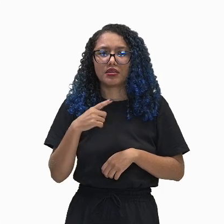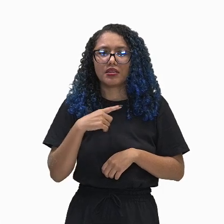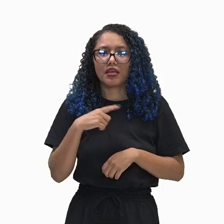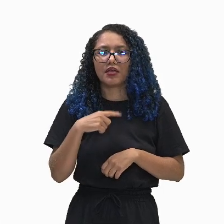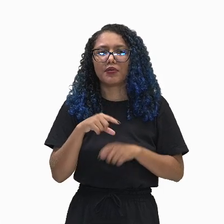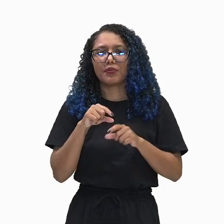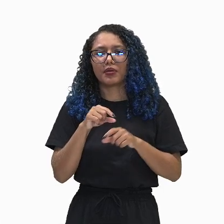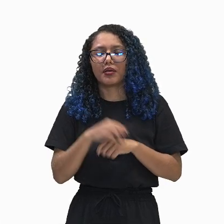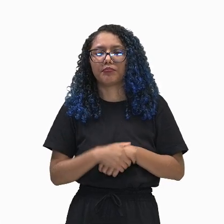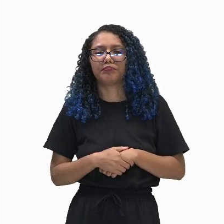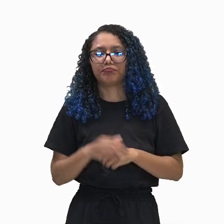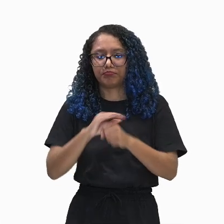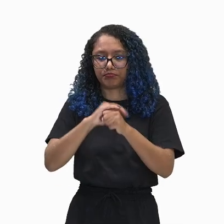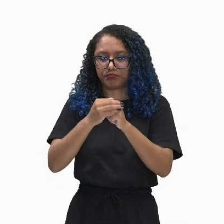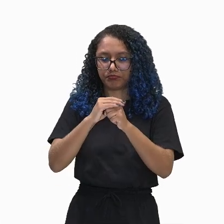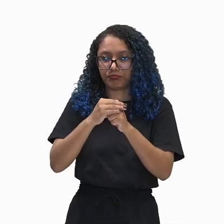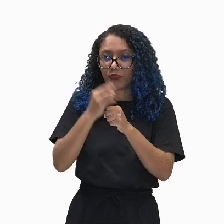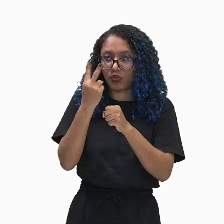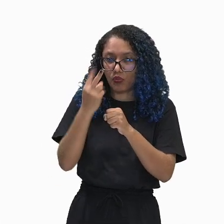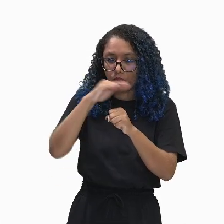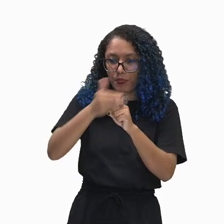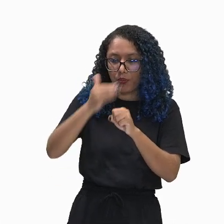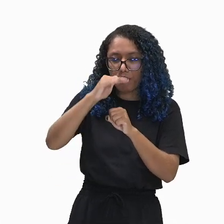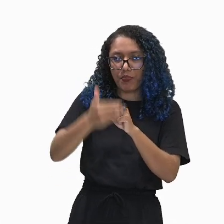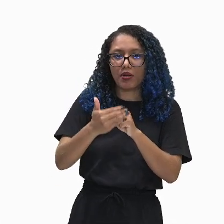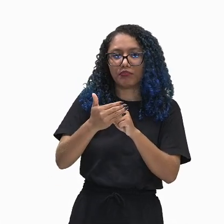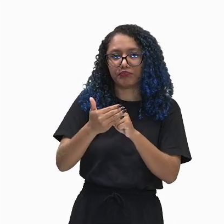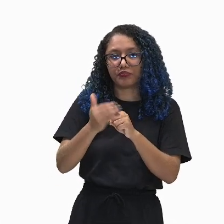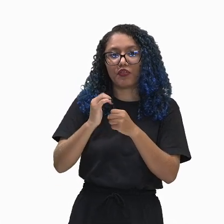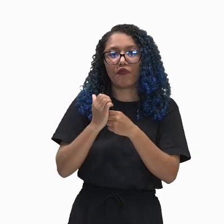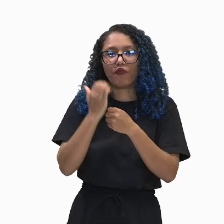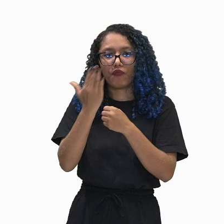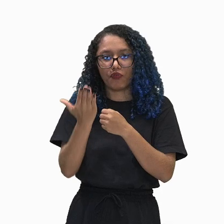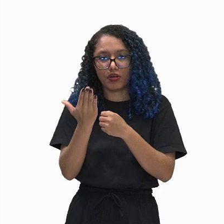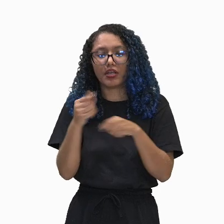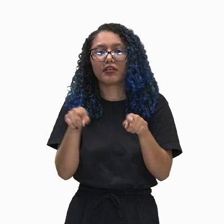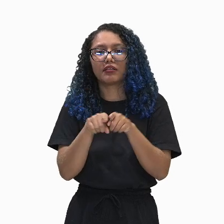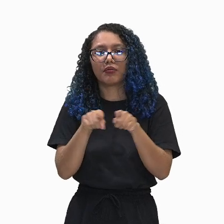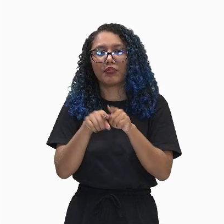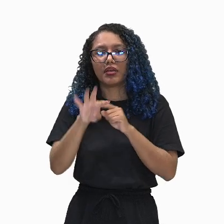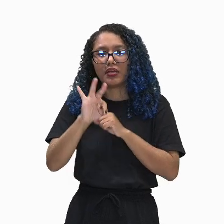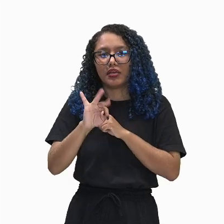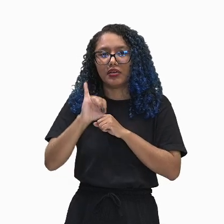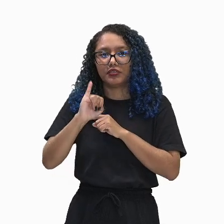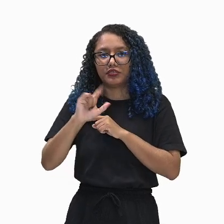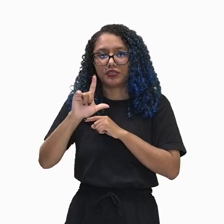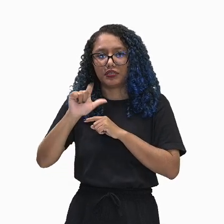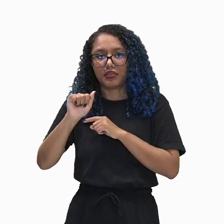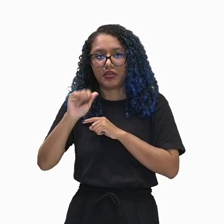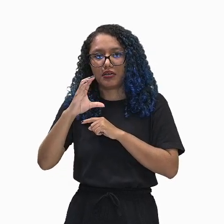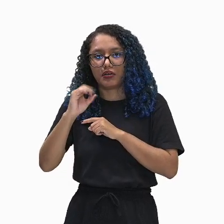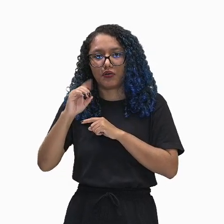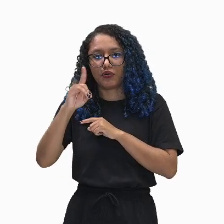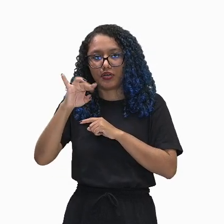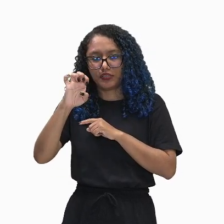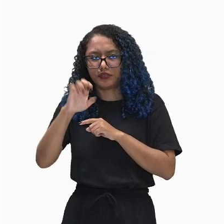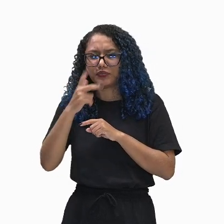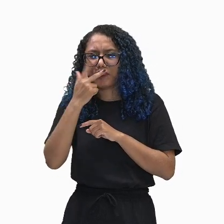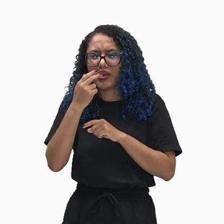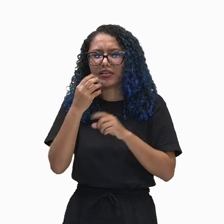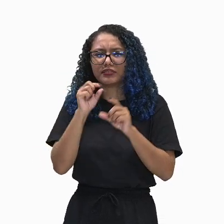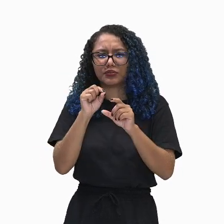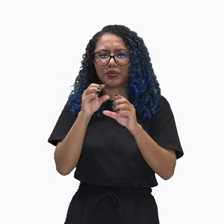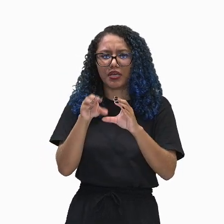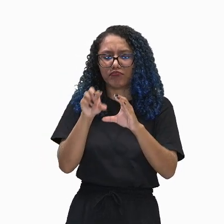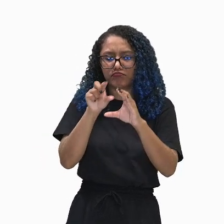dupla externa, né, e pelos tilacoides, que são uma bolsa em formato de moeda, e também